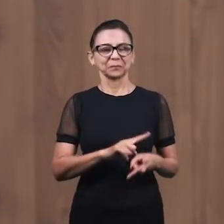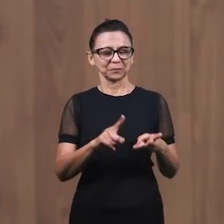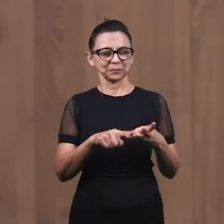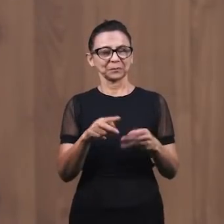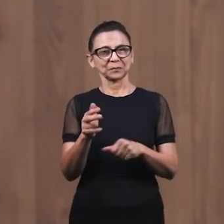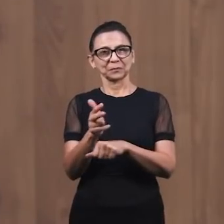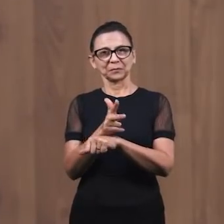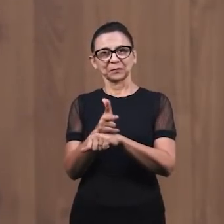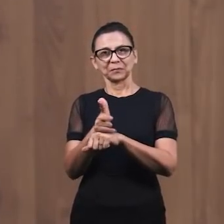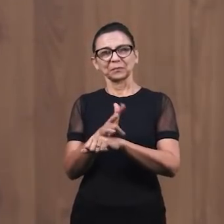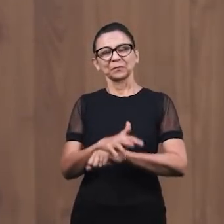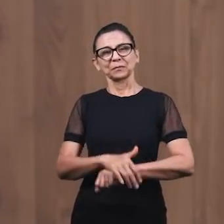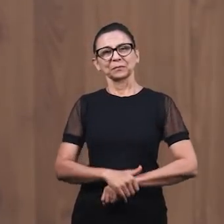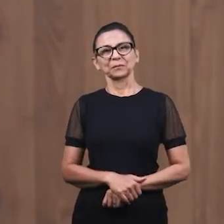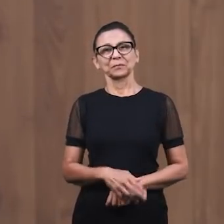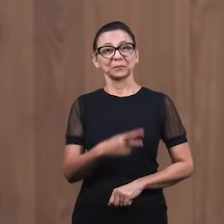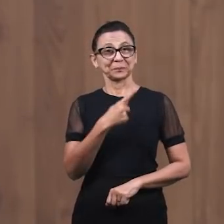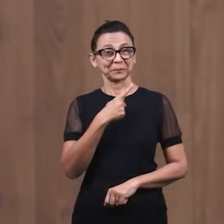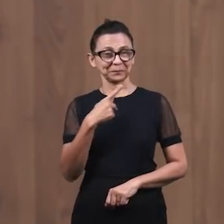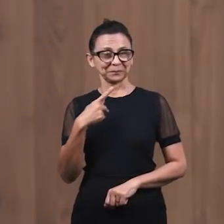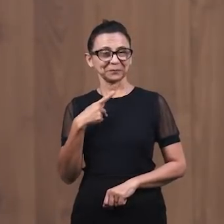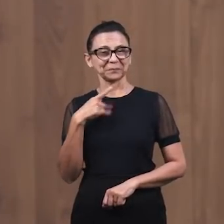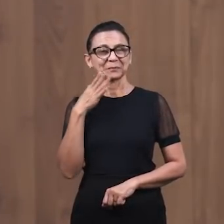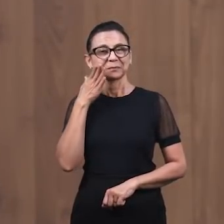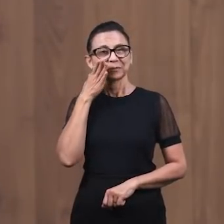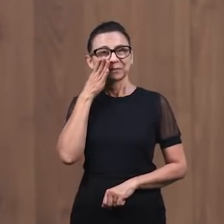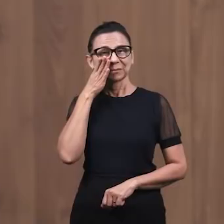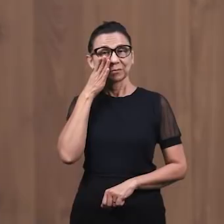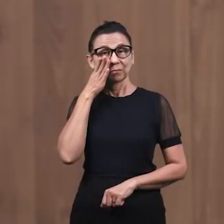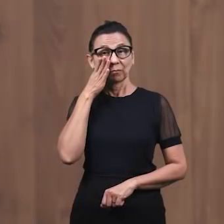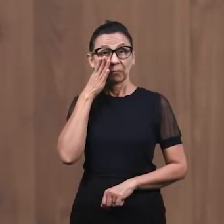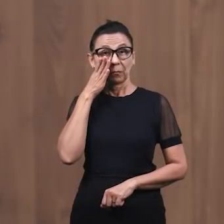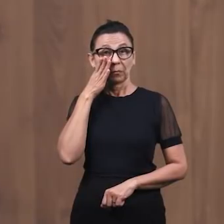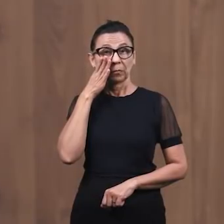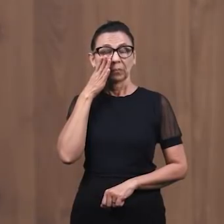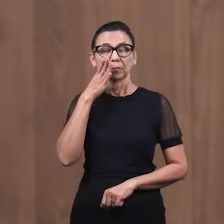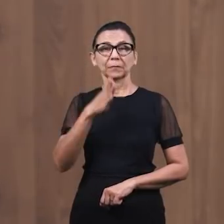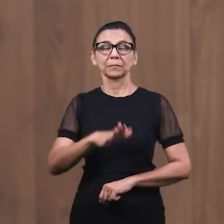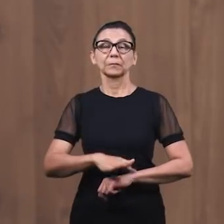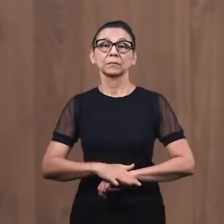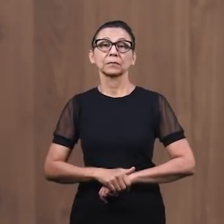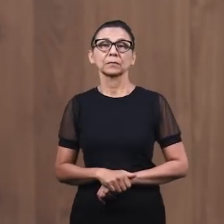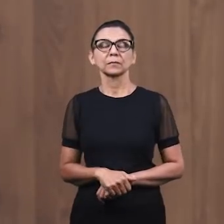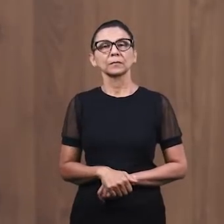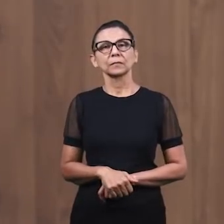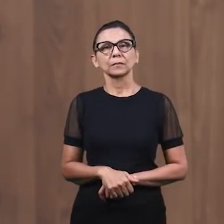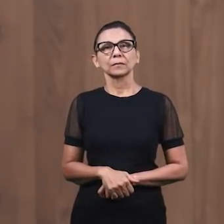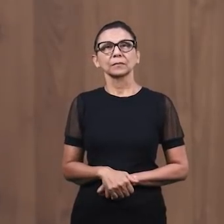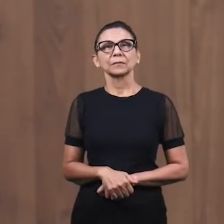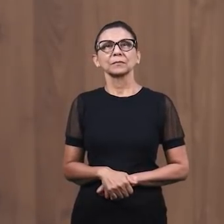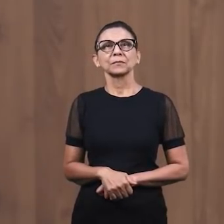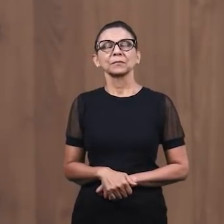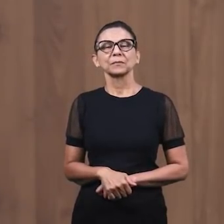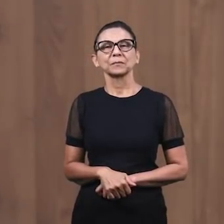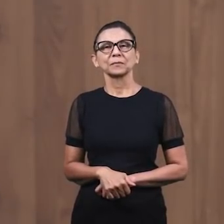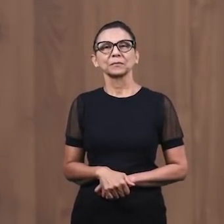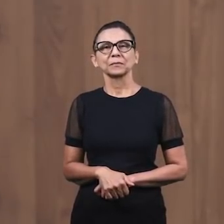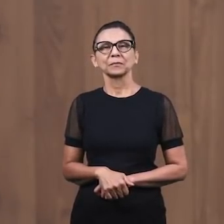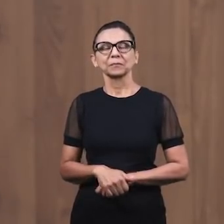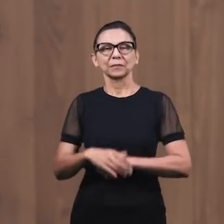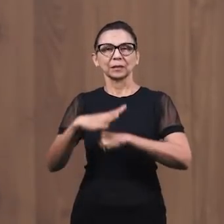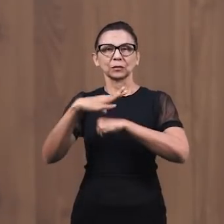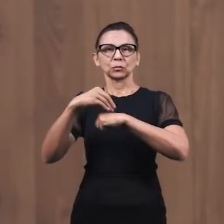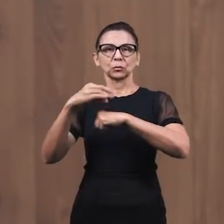vídeo, nós iremos agora ter o testemunho de um dos nossos pastores, que ele reside em Estocolmo, na Suécia, o pastor